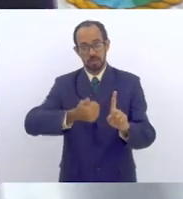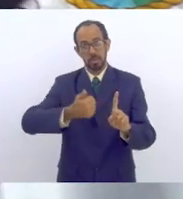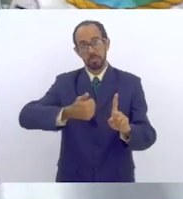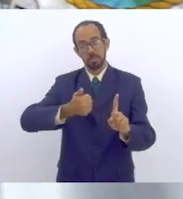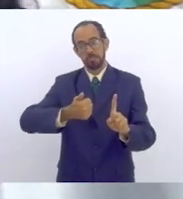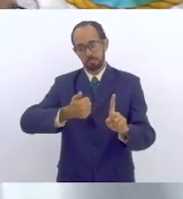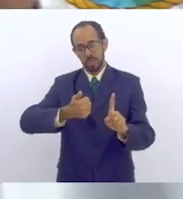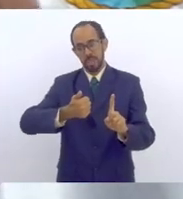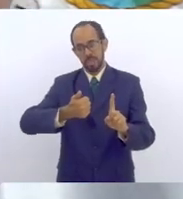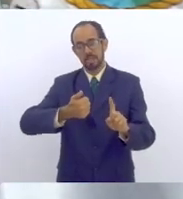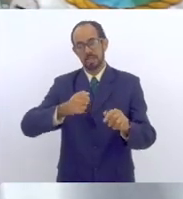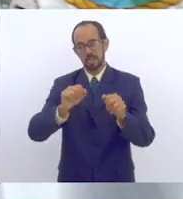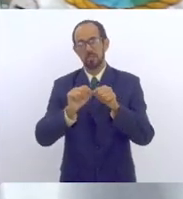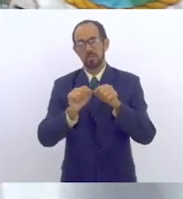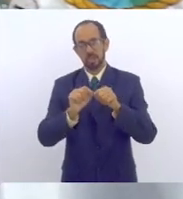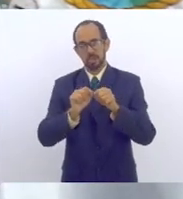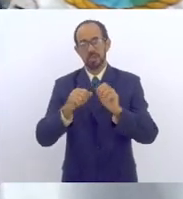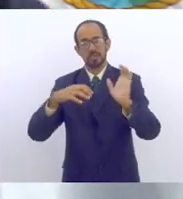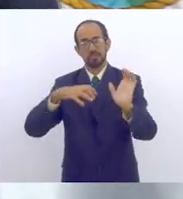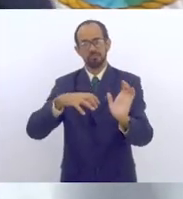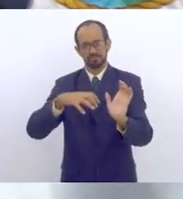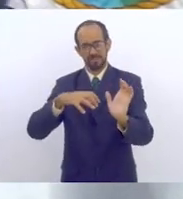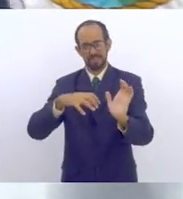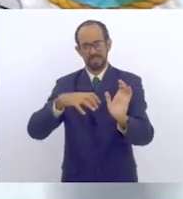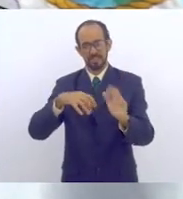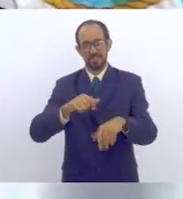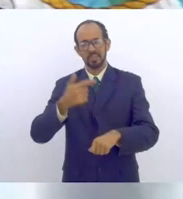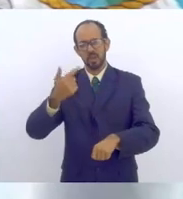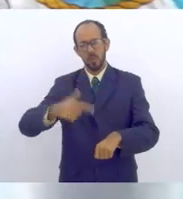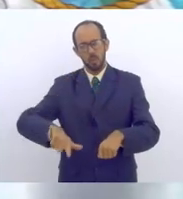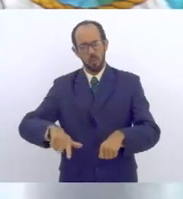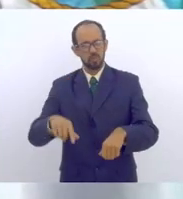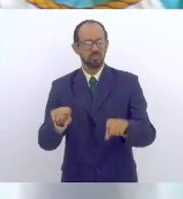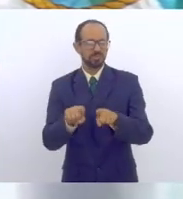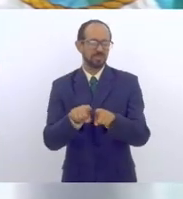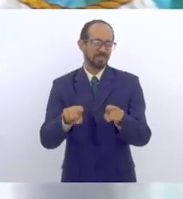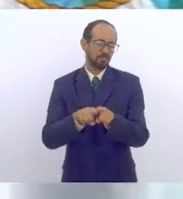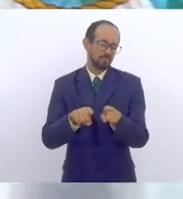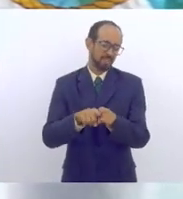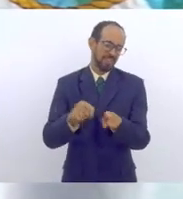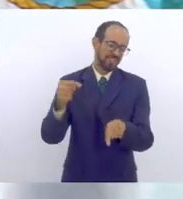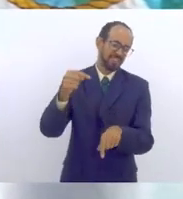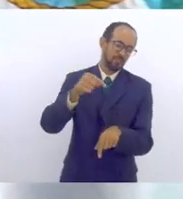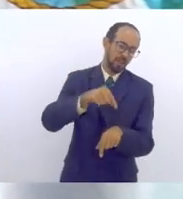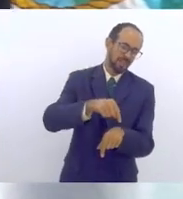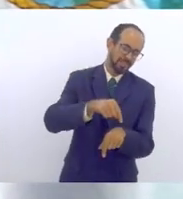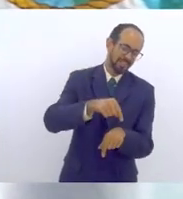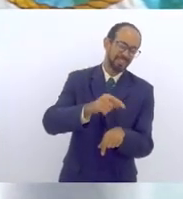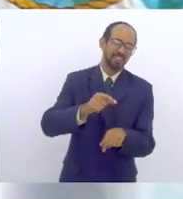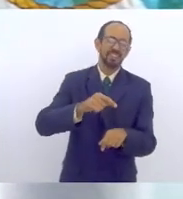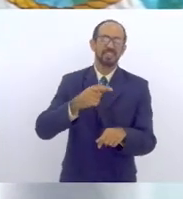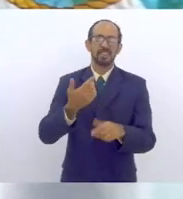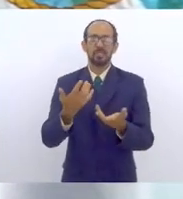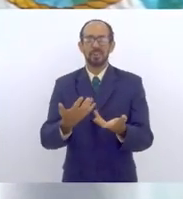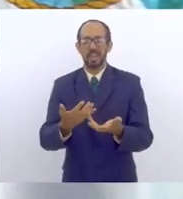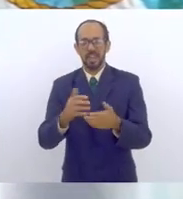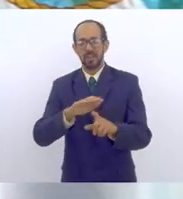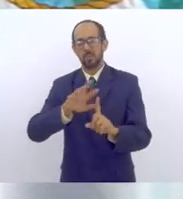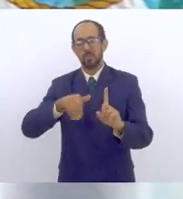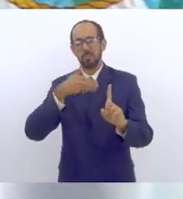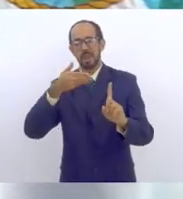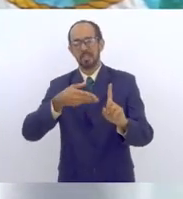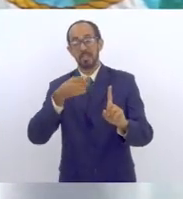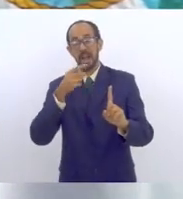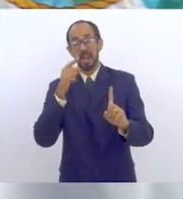que eu farei na Câmara de Deputados e tem outras pessoas que estão aqui que eu faço questão de homenagear lá